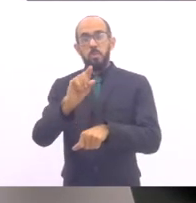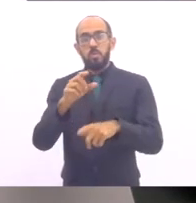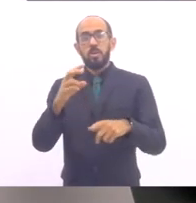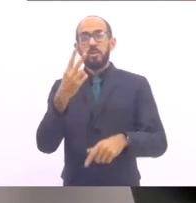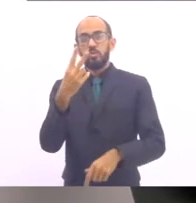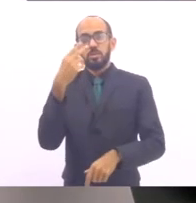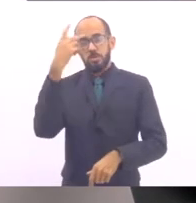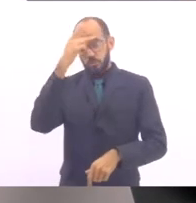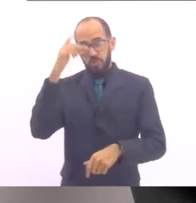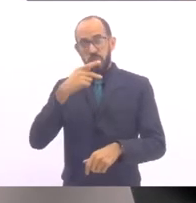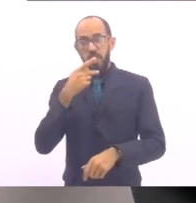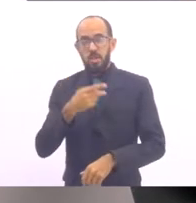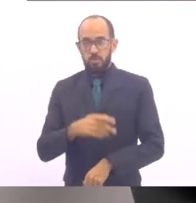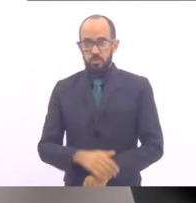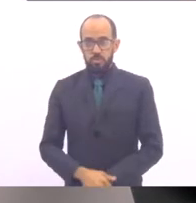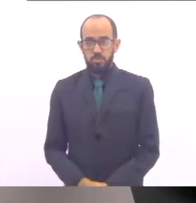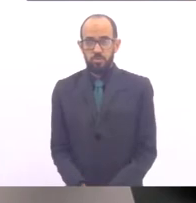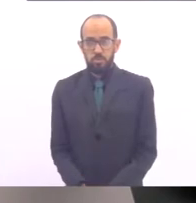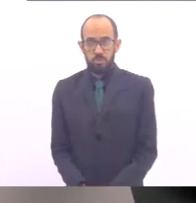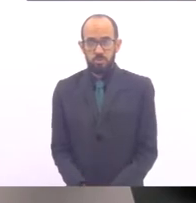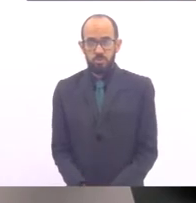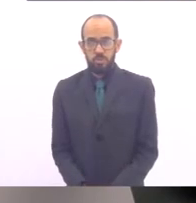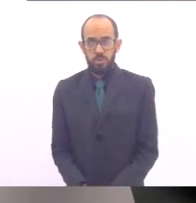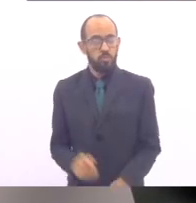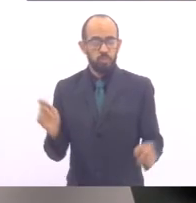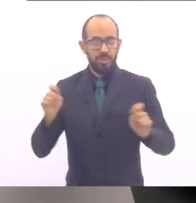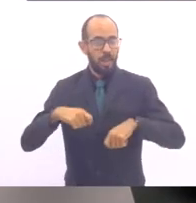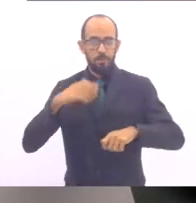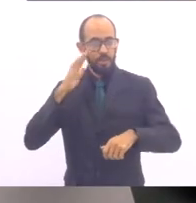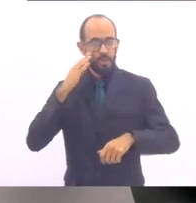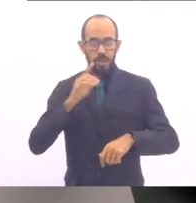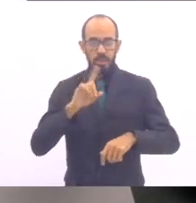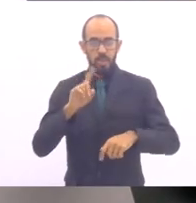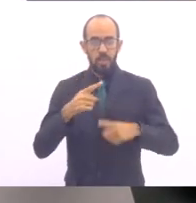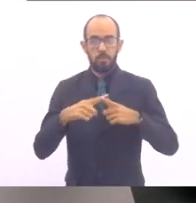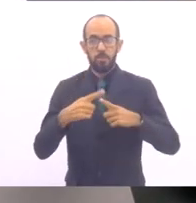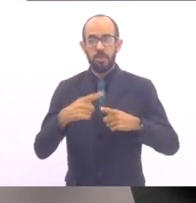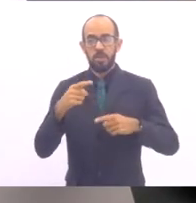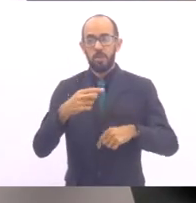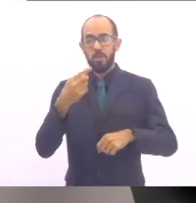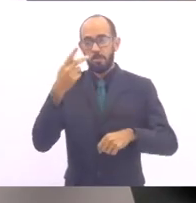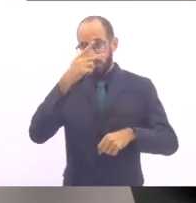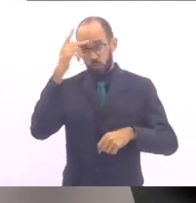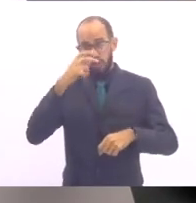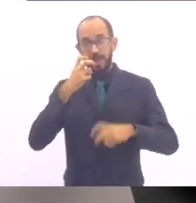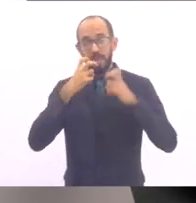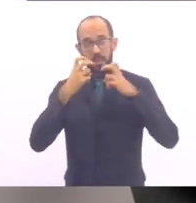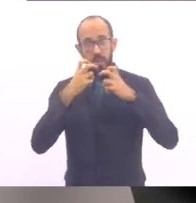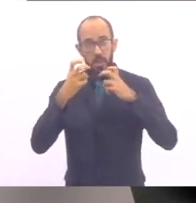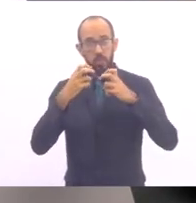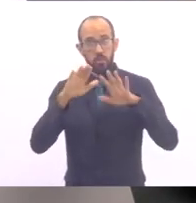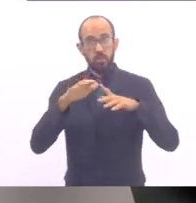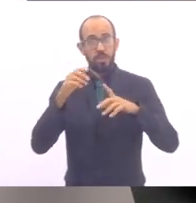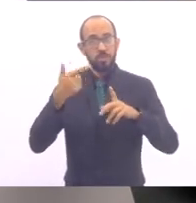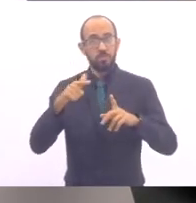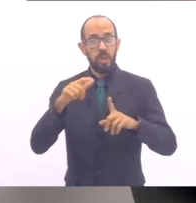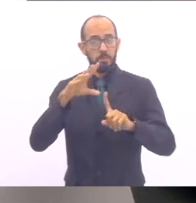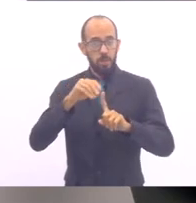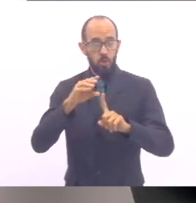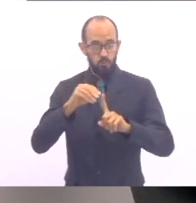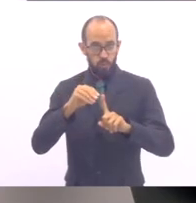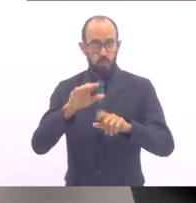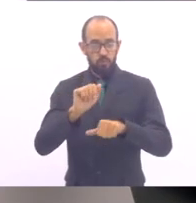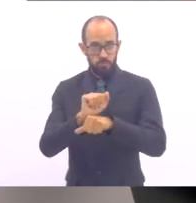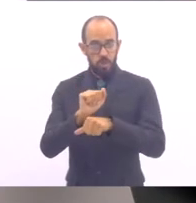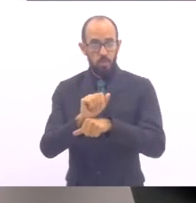tem. Quem é a Coca-Cola, ela não sabe, pô. Não. É igual o Ministério Público do Rio. Quem. Todo Ministério Público do Brasil é que estão falando do catador. O problema quem...